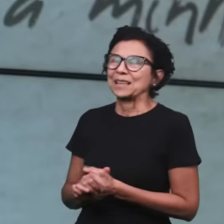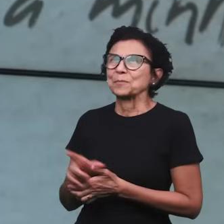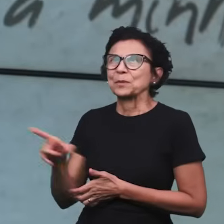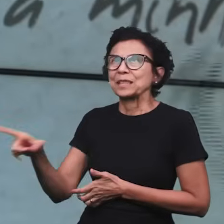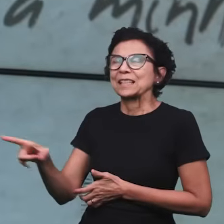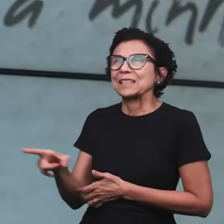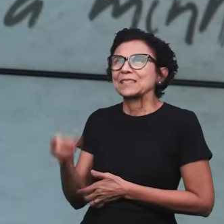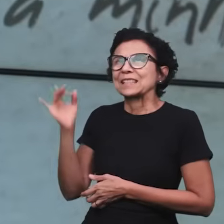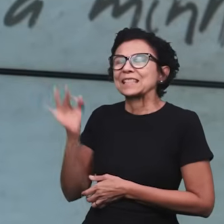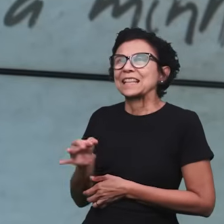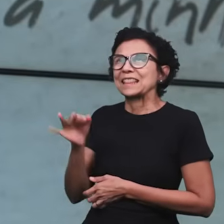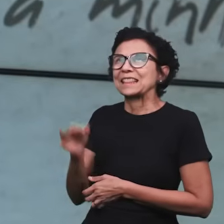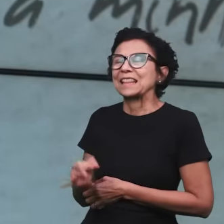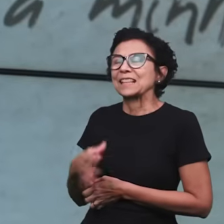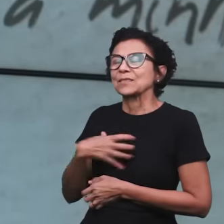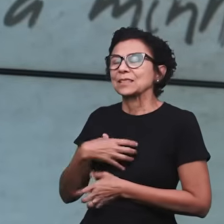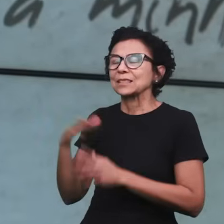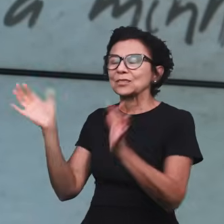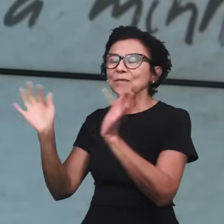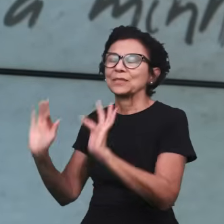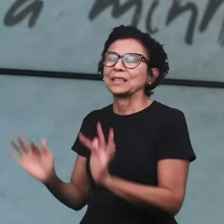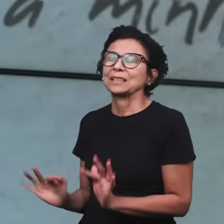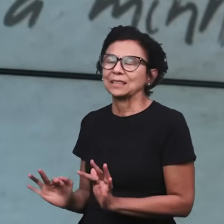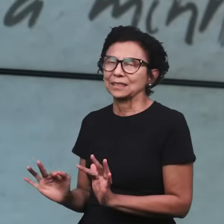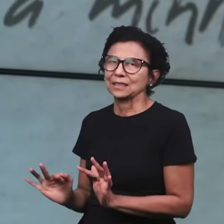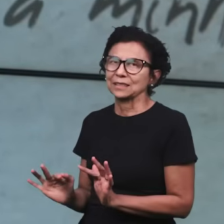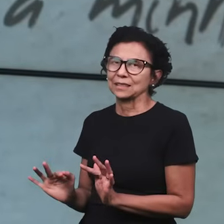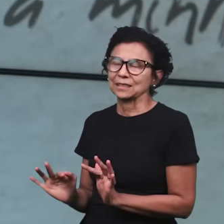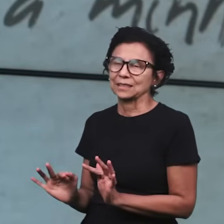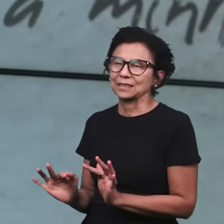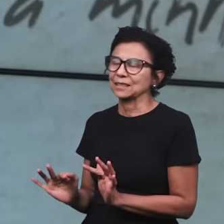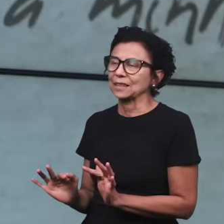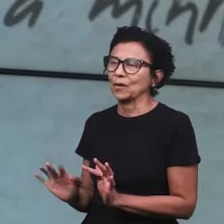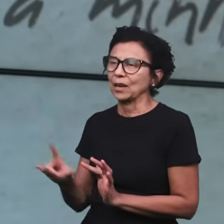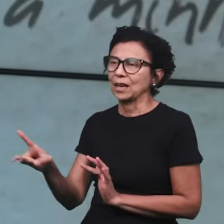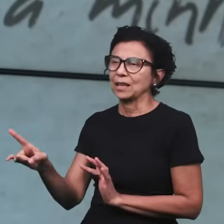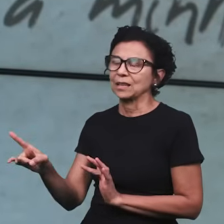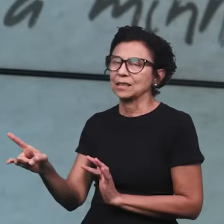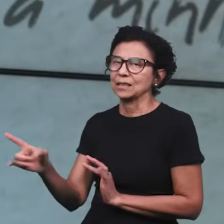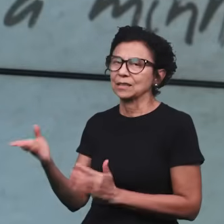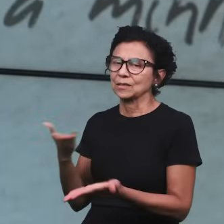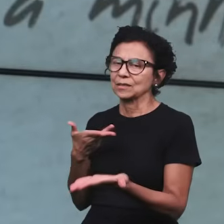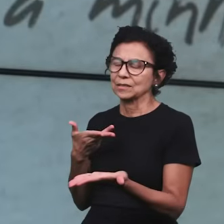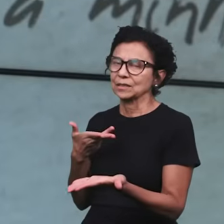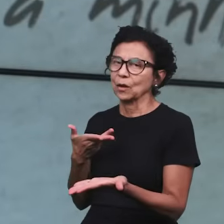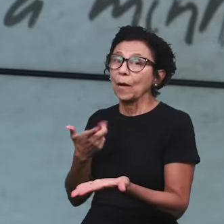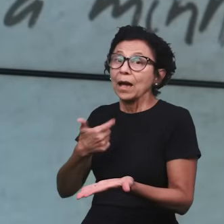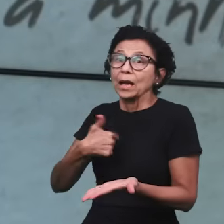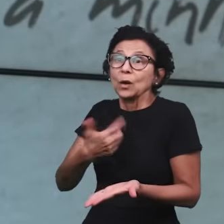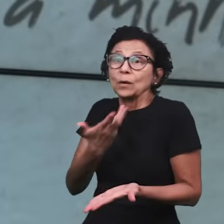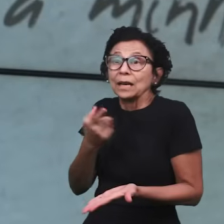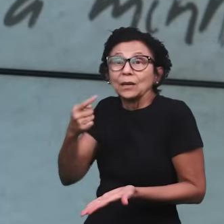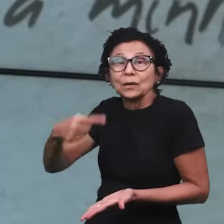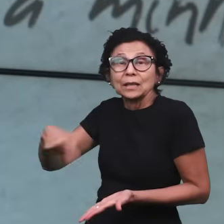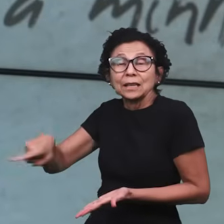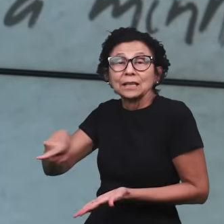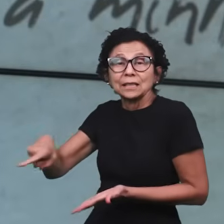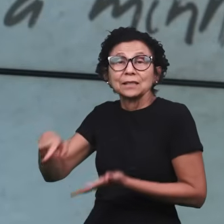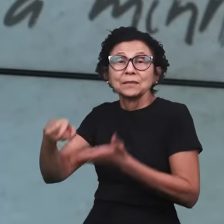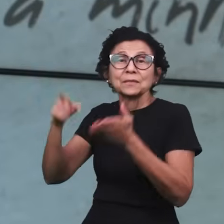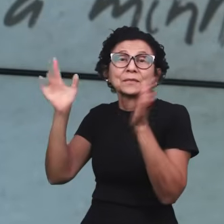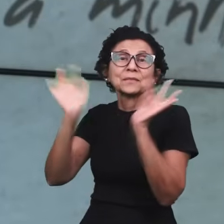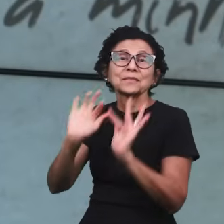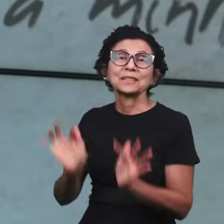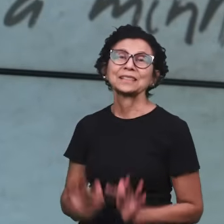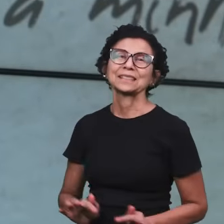contrário. Nós nos casamos com aquela pessoa que nós amamos para fazê-la feliz. Então, o amor, ele se entrega. A melhor